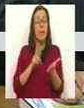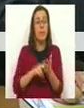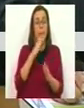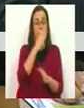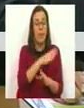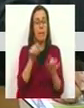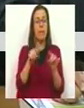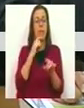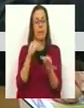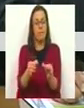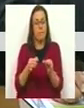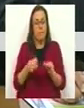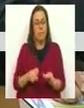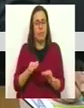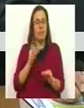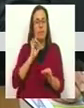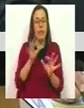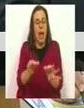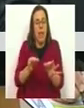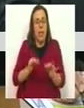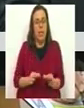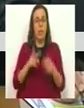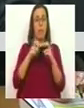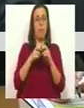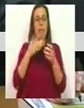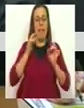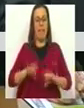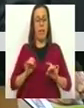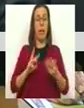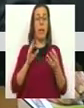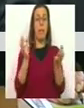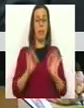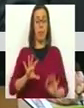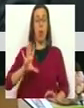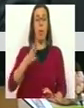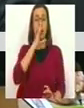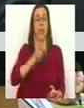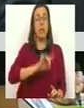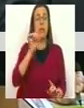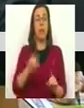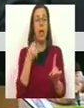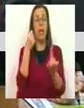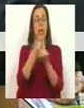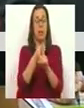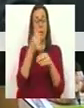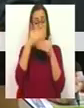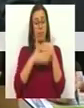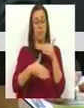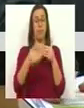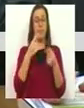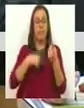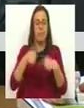de maneira a podermos antecipar, fundamentalmente antecipar problemas e preparar o país, evidentemente, para os desafios com que vamos